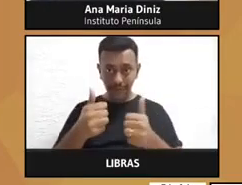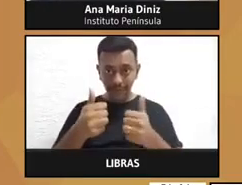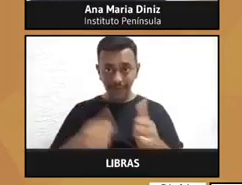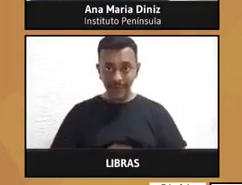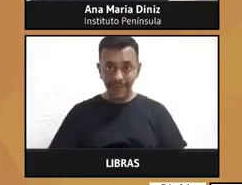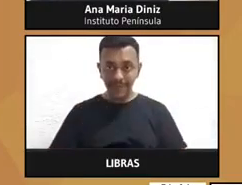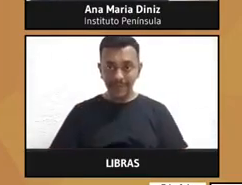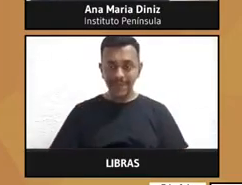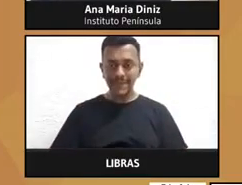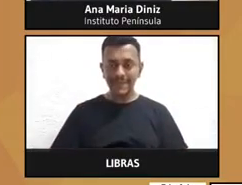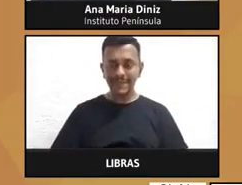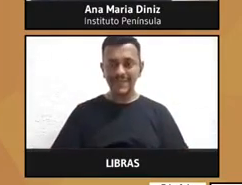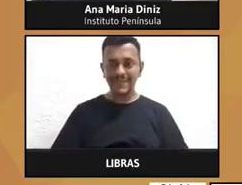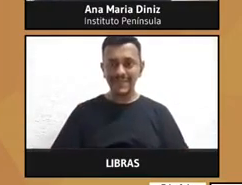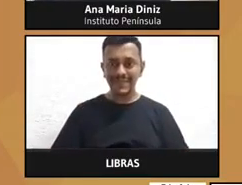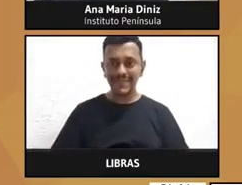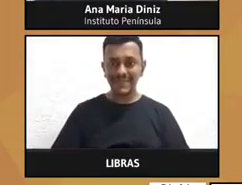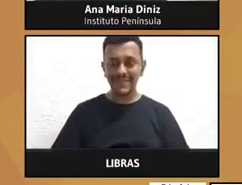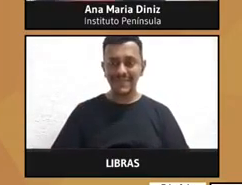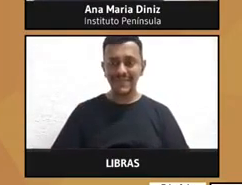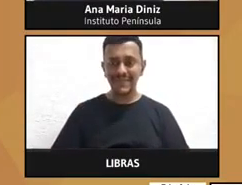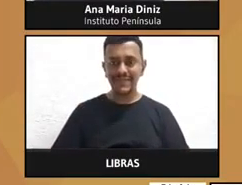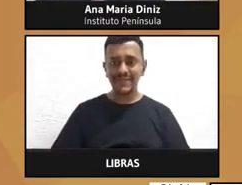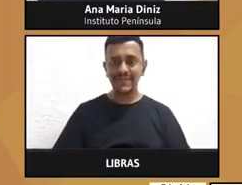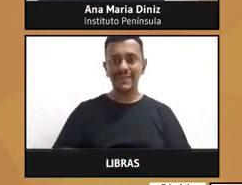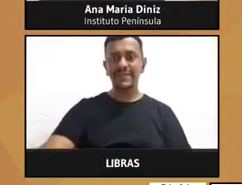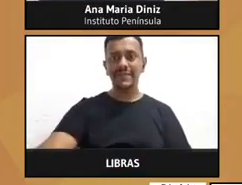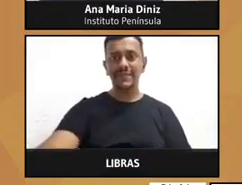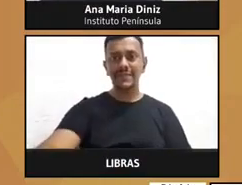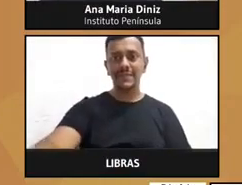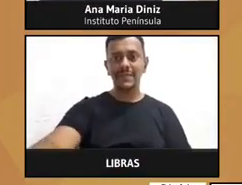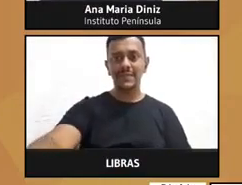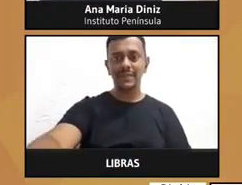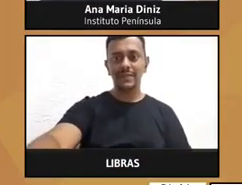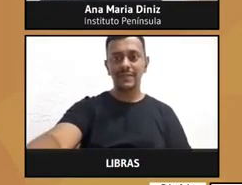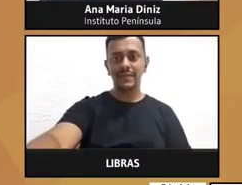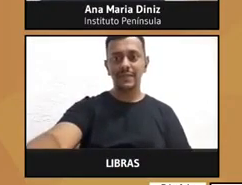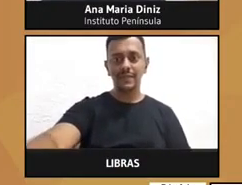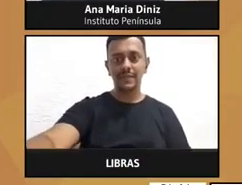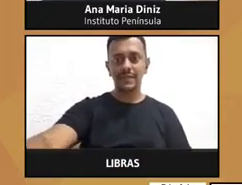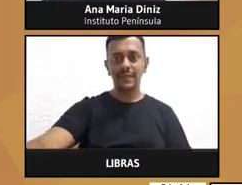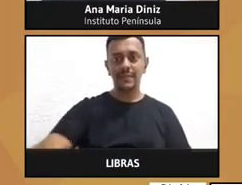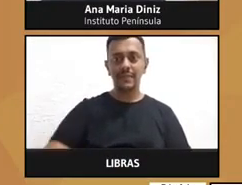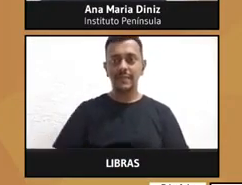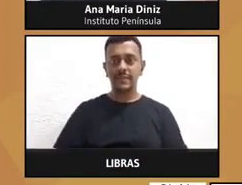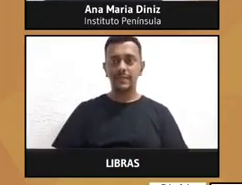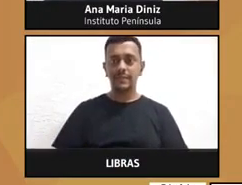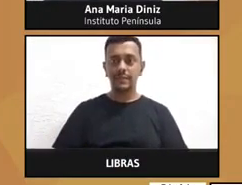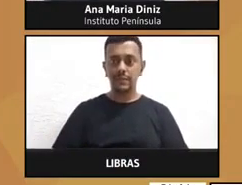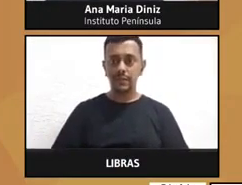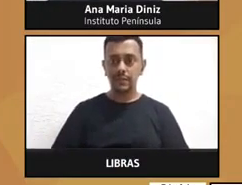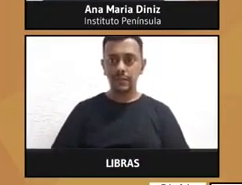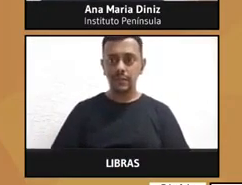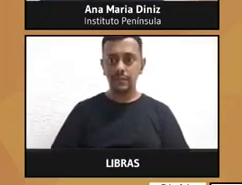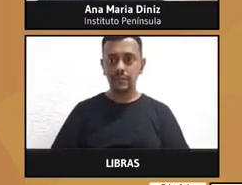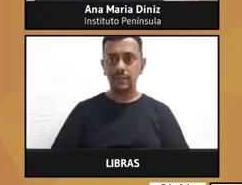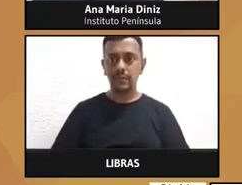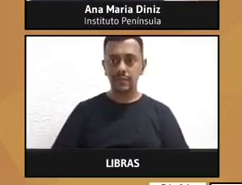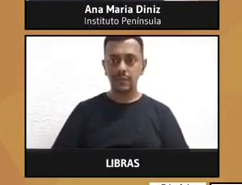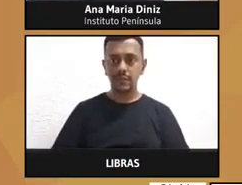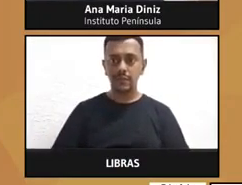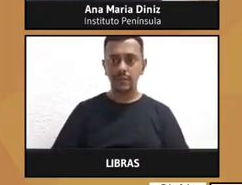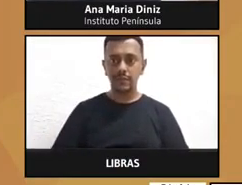A sociedade está passando por uma grande transformação. Estamos aprendendo